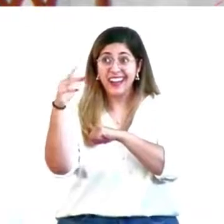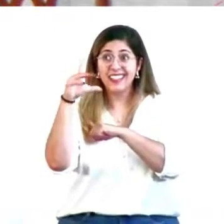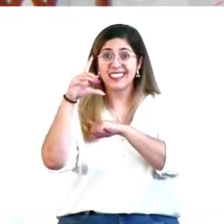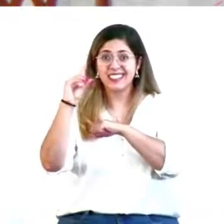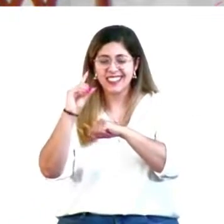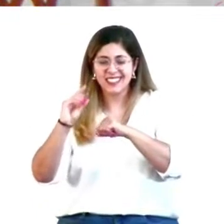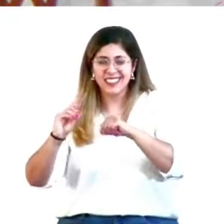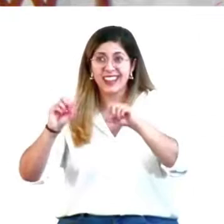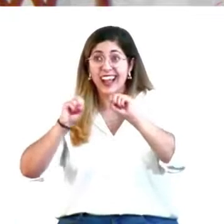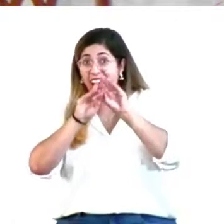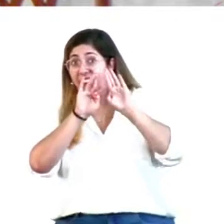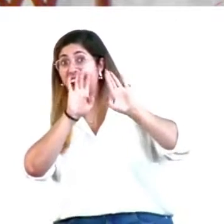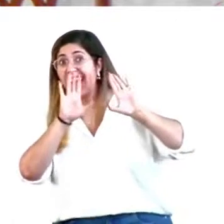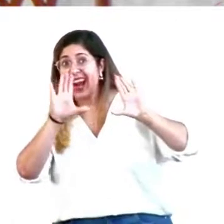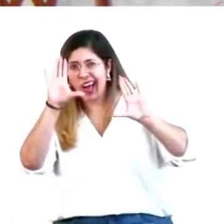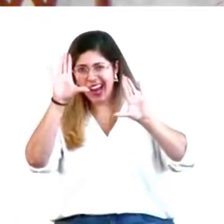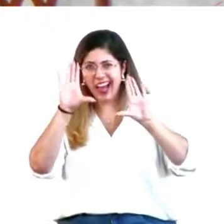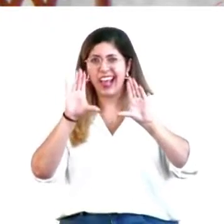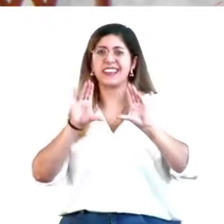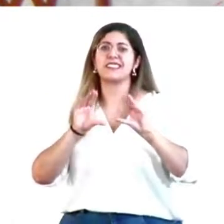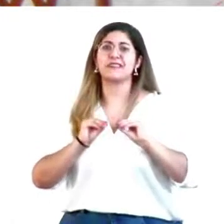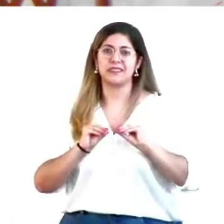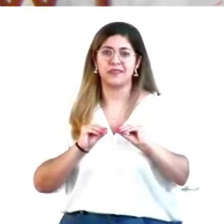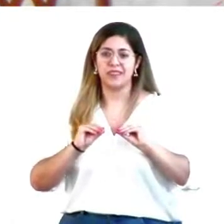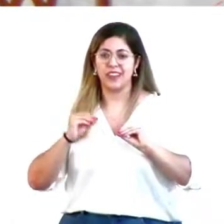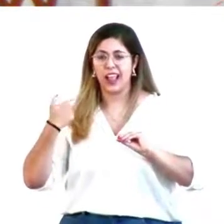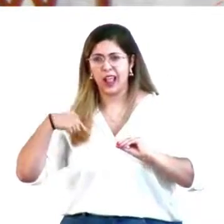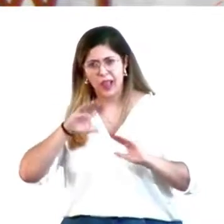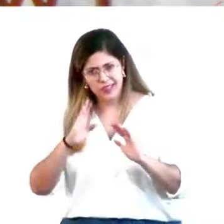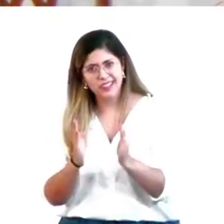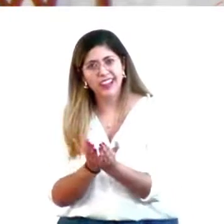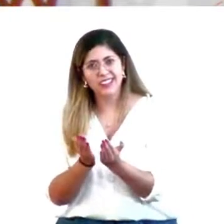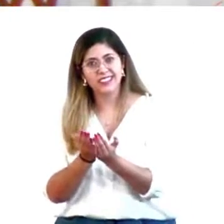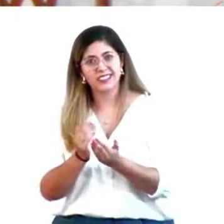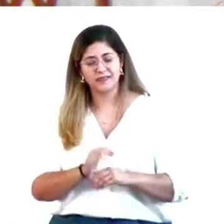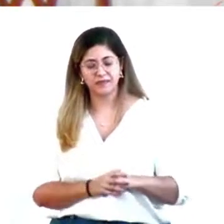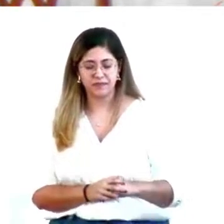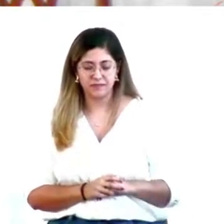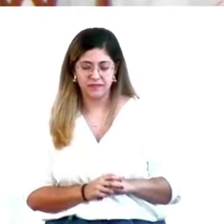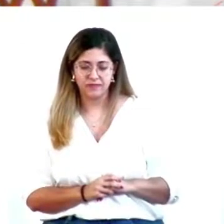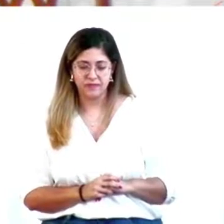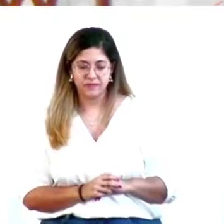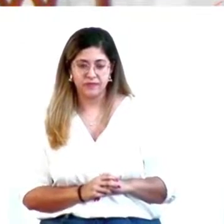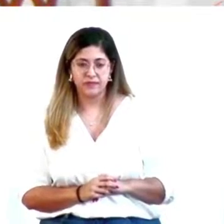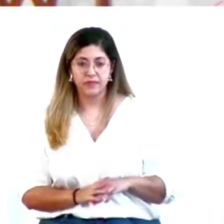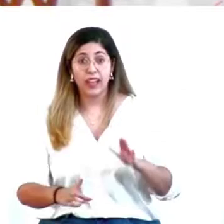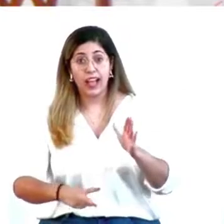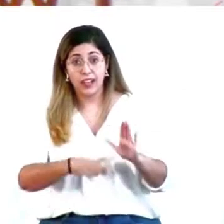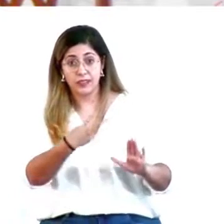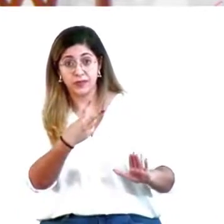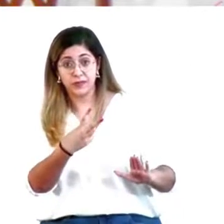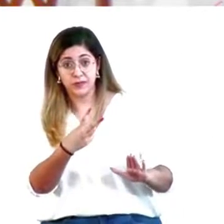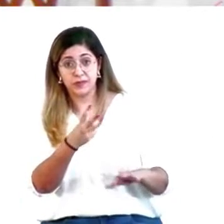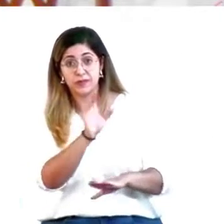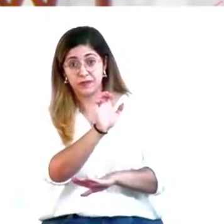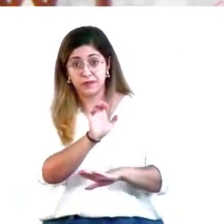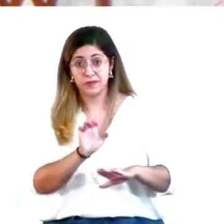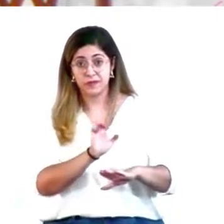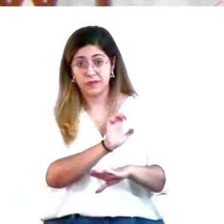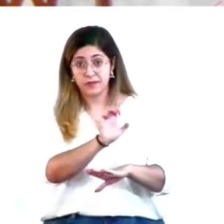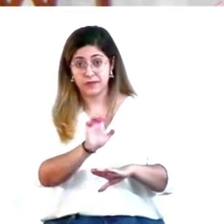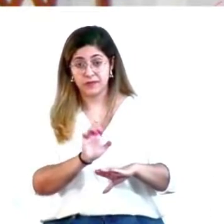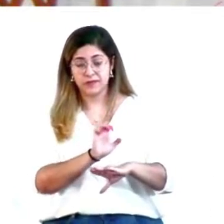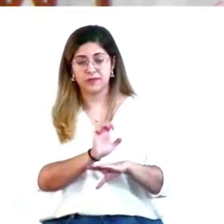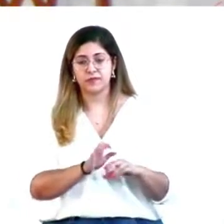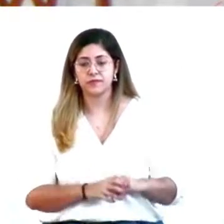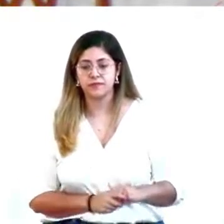da glória da herança de Deus aos santos. No capítulo 2, ele reafirma